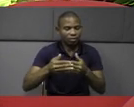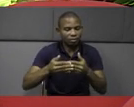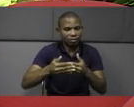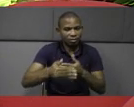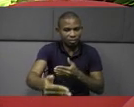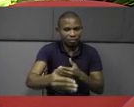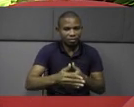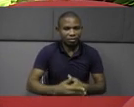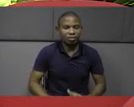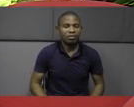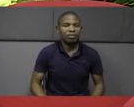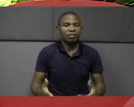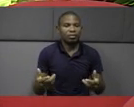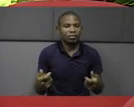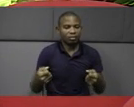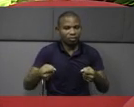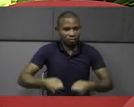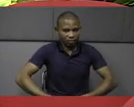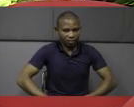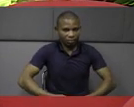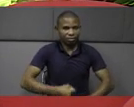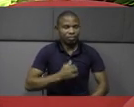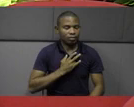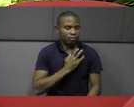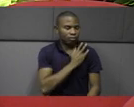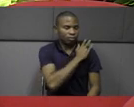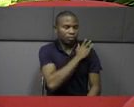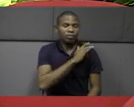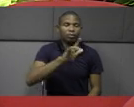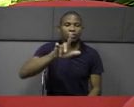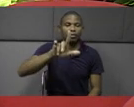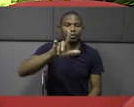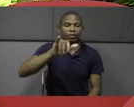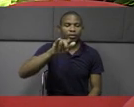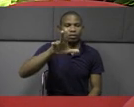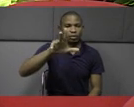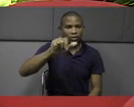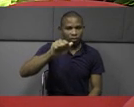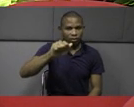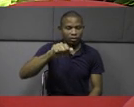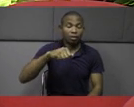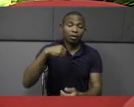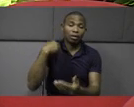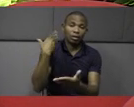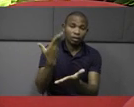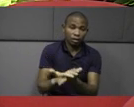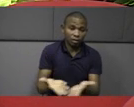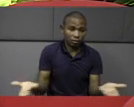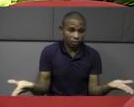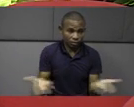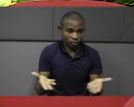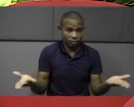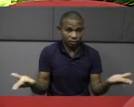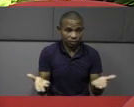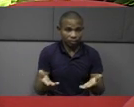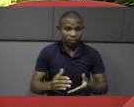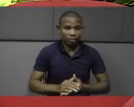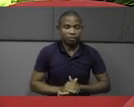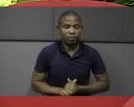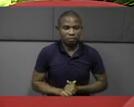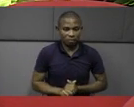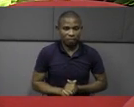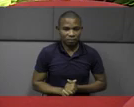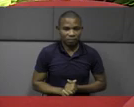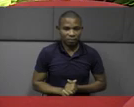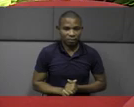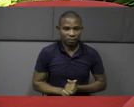posse do então presidente lula até os anos até um tempo atual então passar por